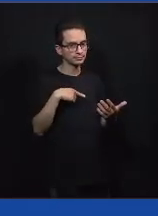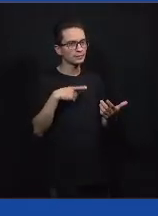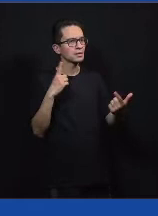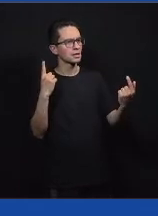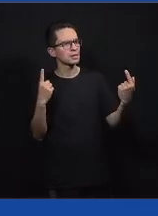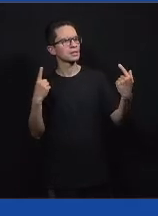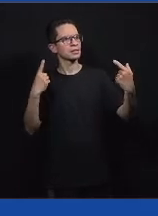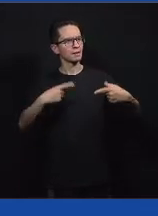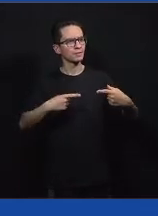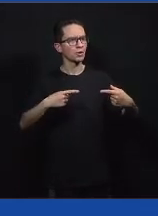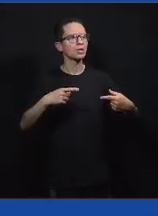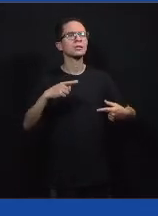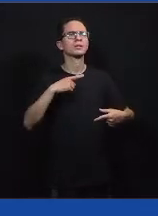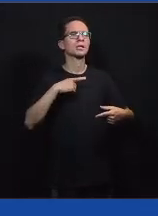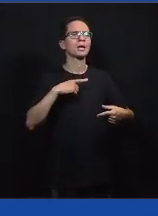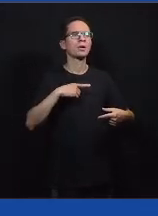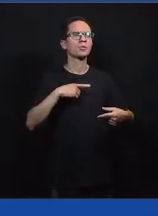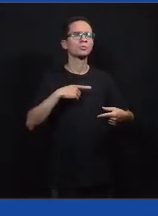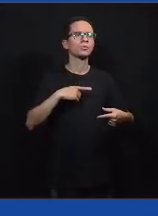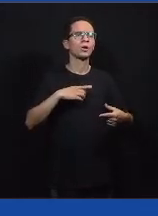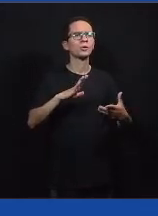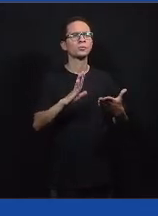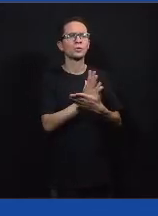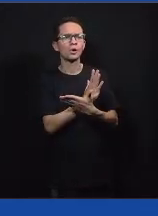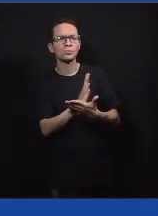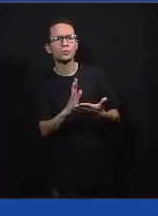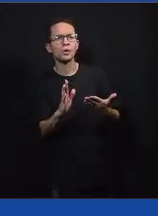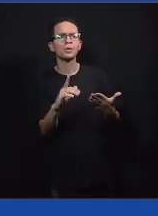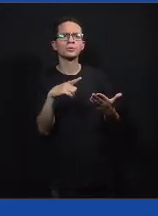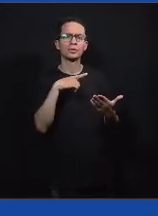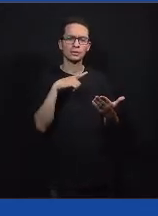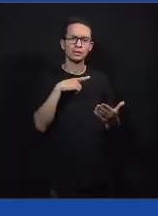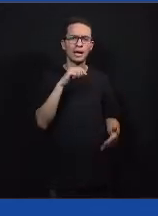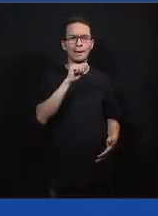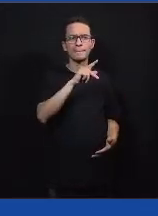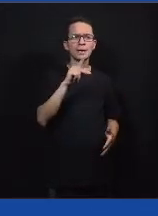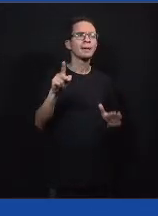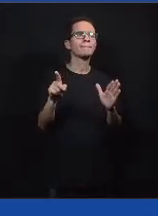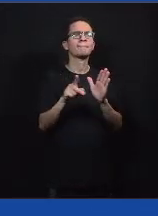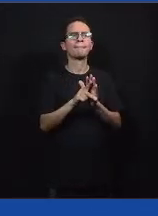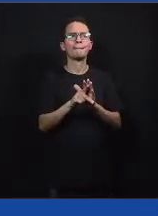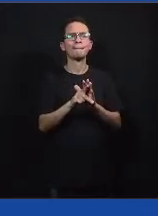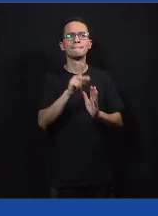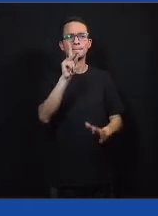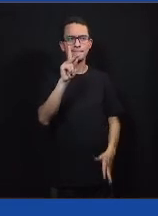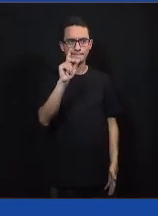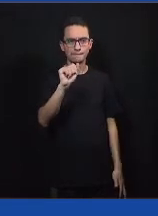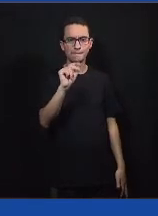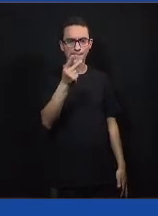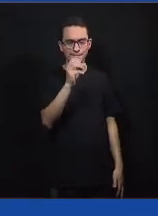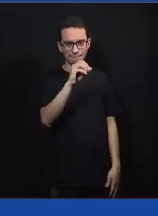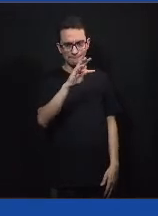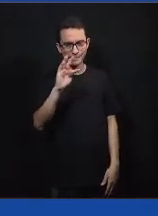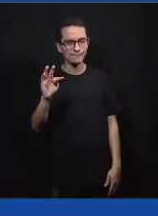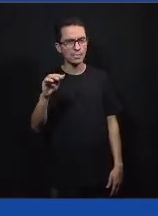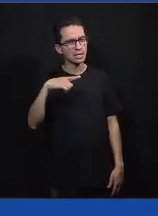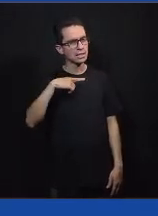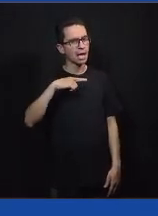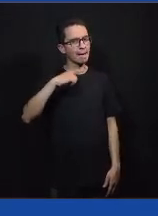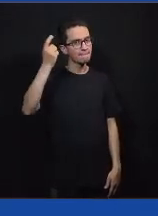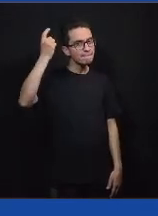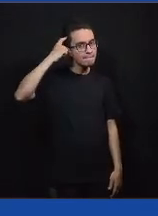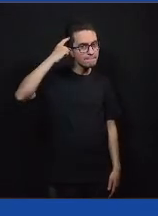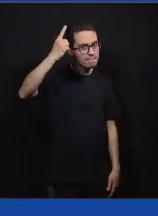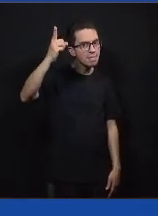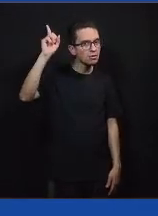desafiados a responder algumas questões no aplicativo do carro sobre a temática que a gente ia tratar no dia